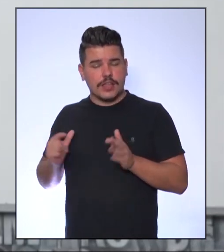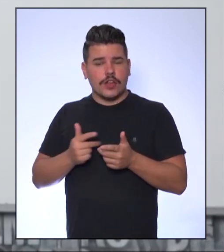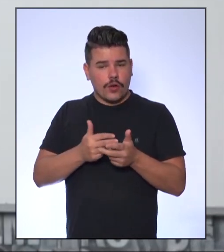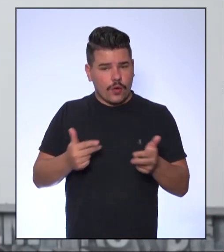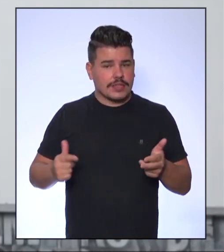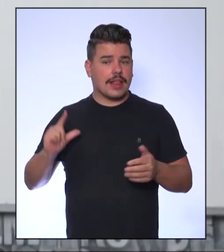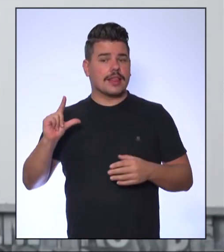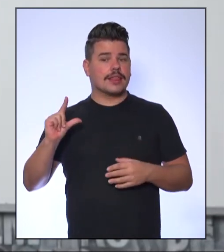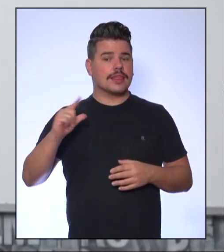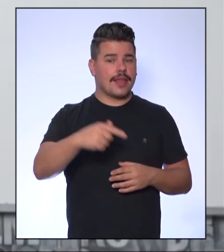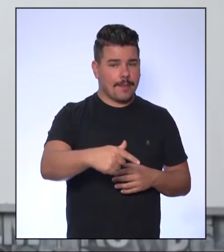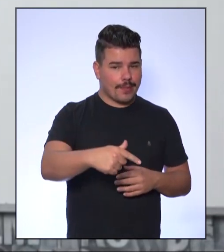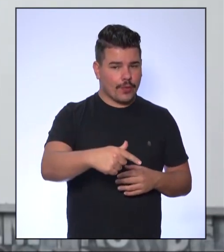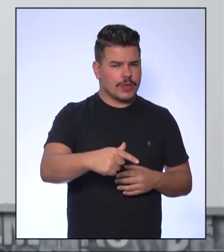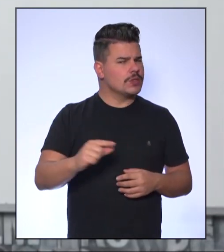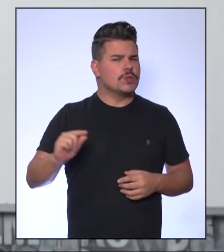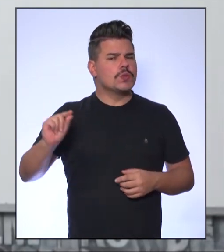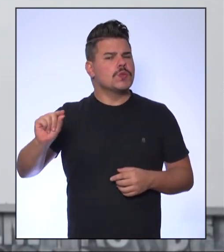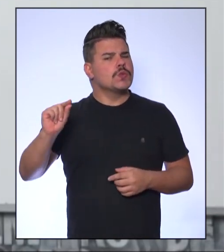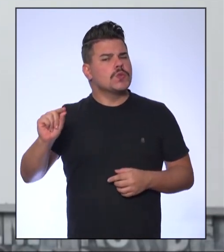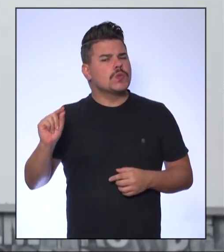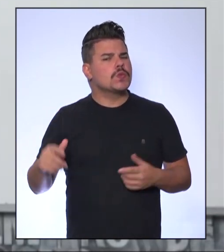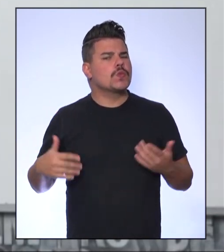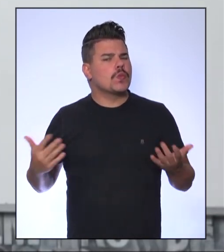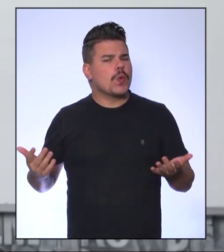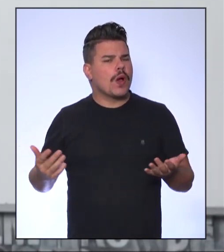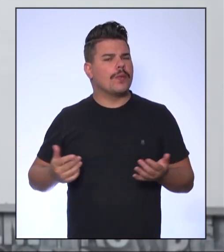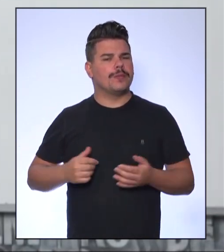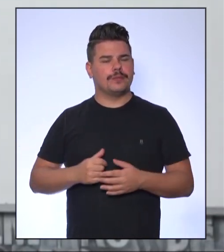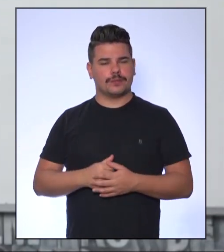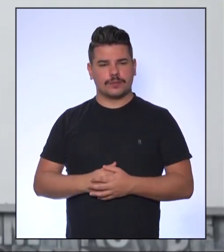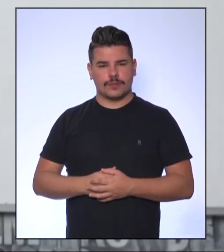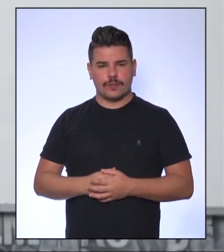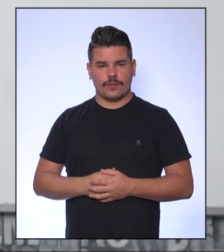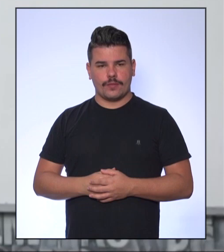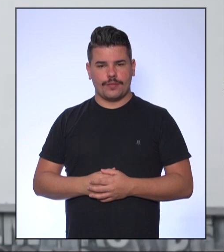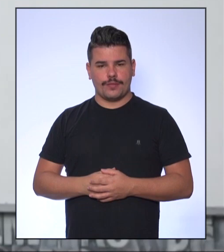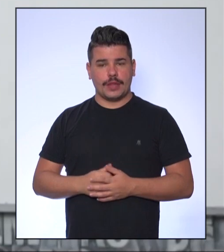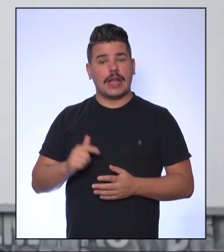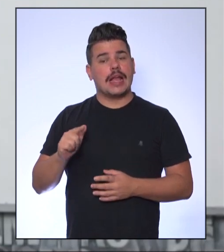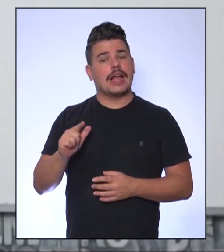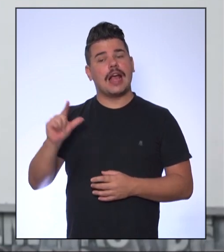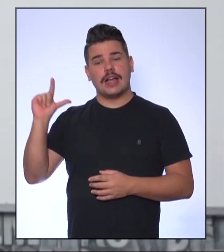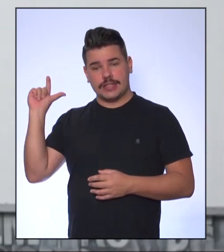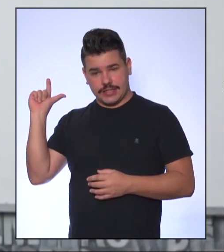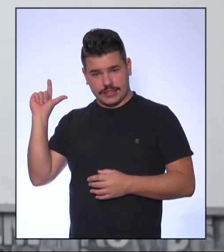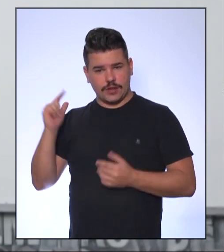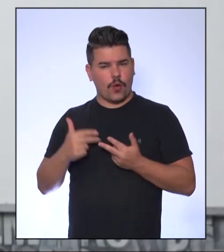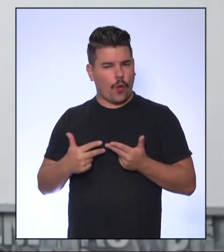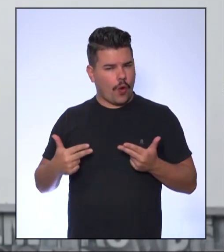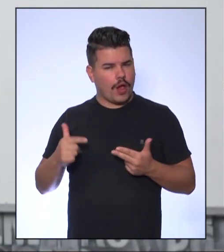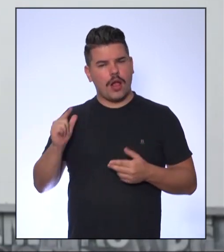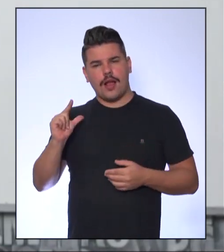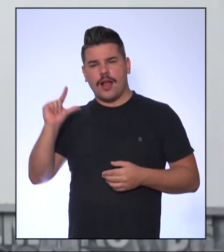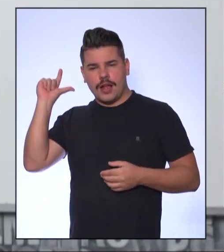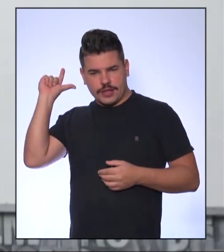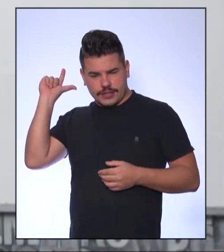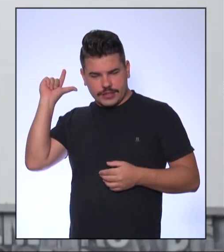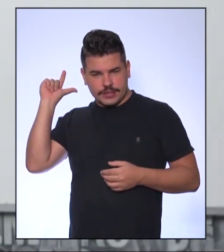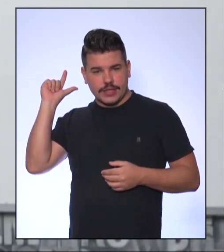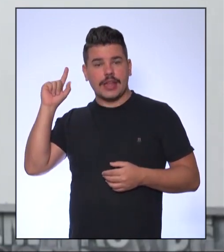começar aqui com os elementos que vêm antes, para depois chegarmos nos que